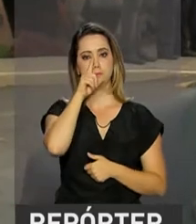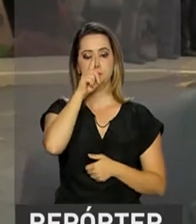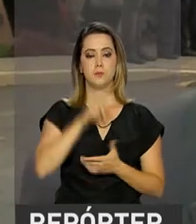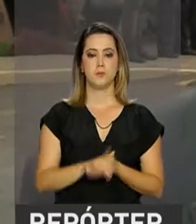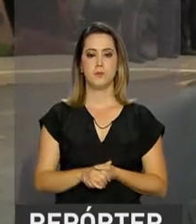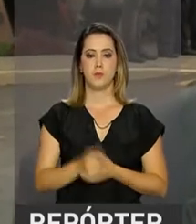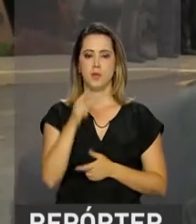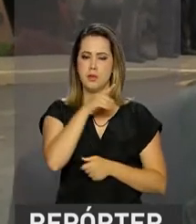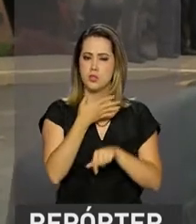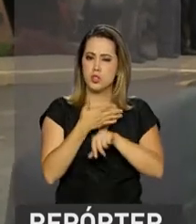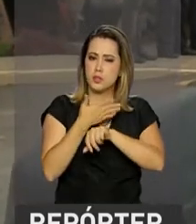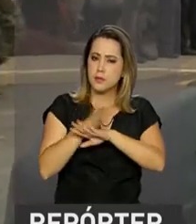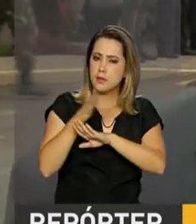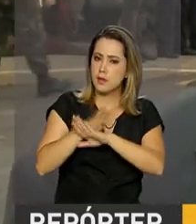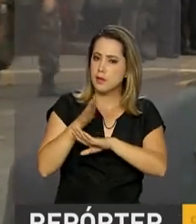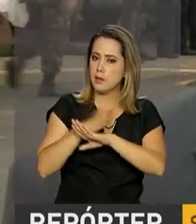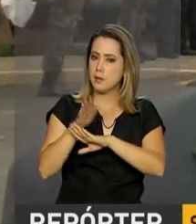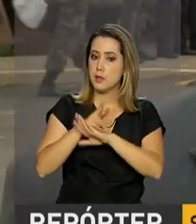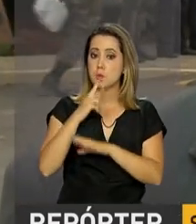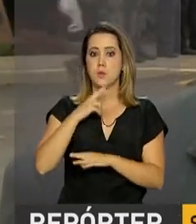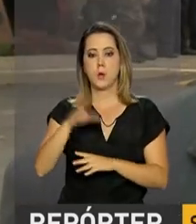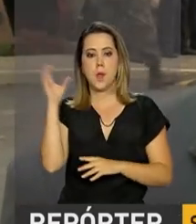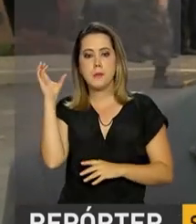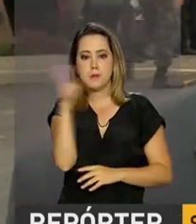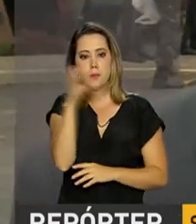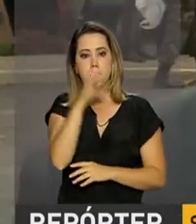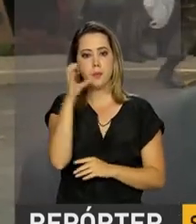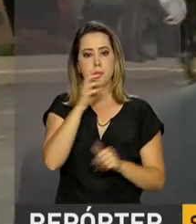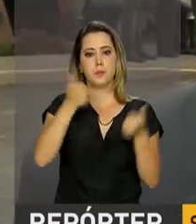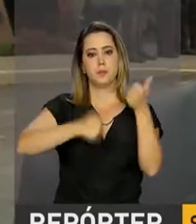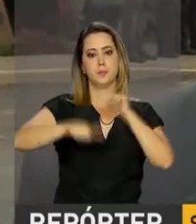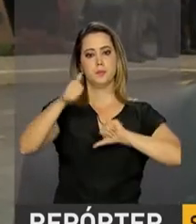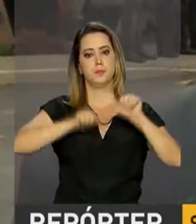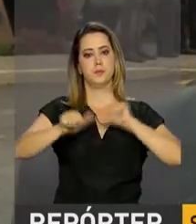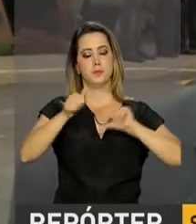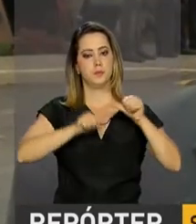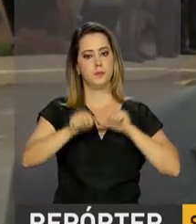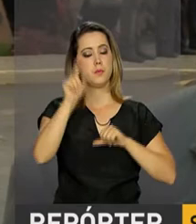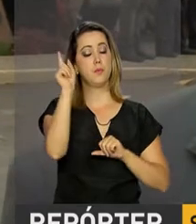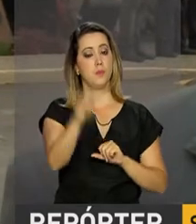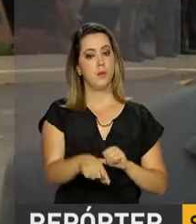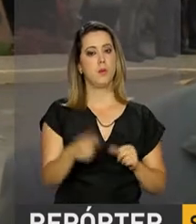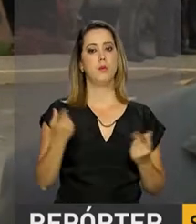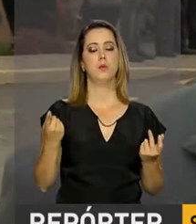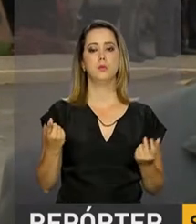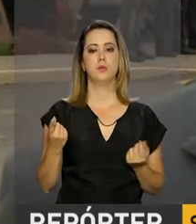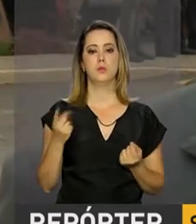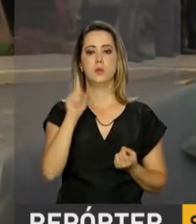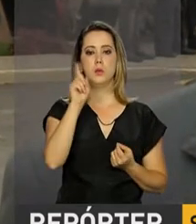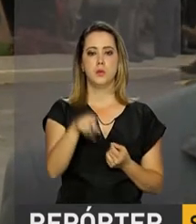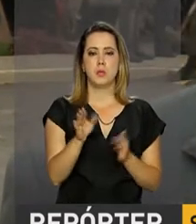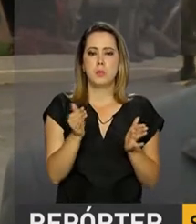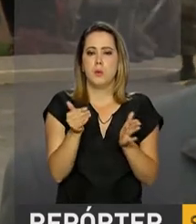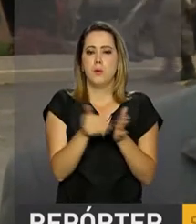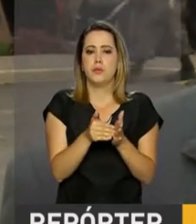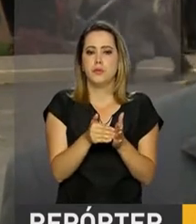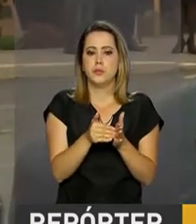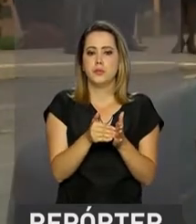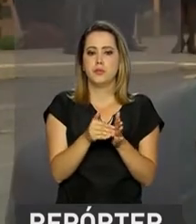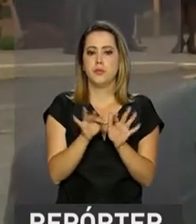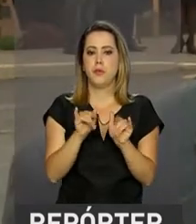exercício e de resposta a emergências químicas é um o final de um ciclo